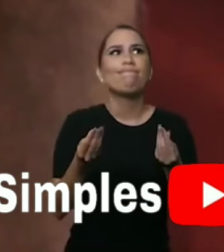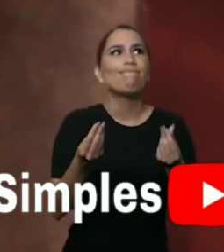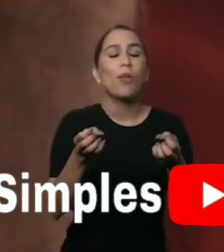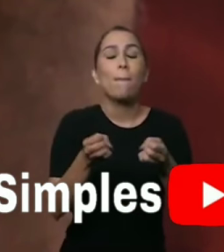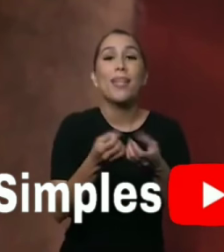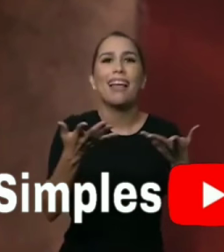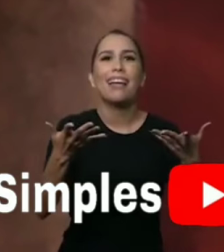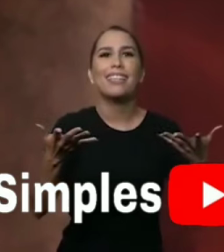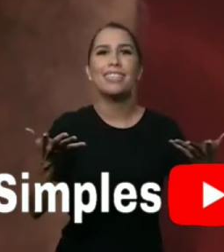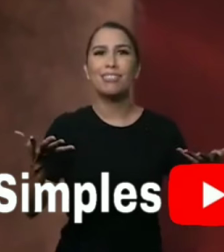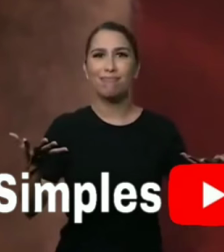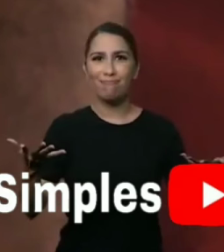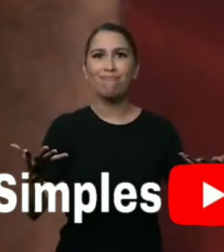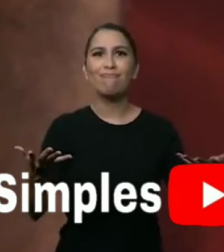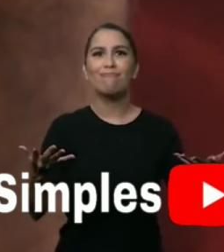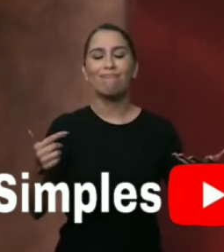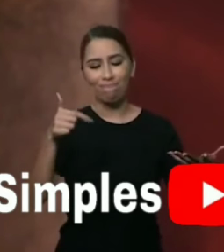milagre.